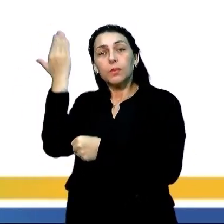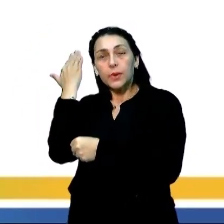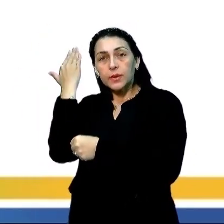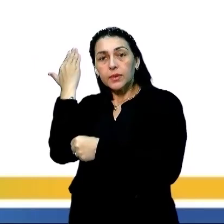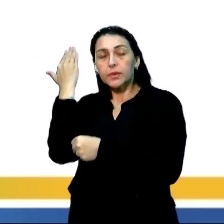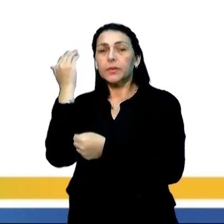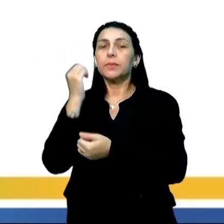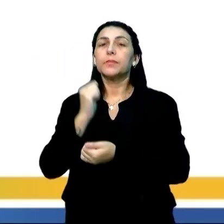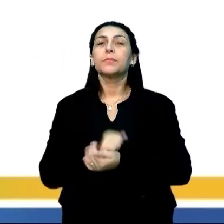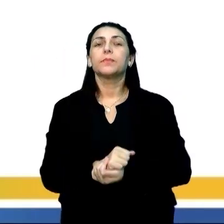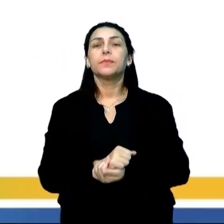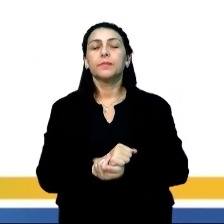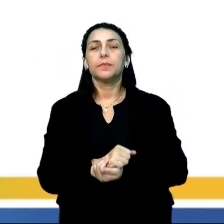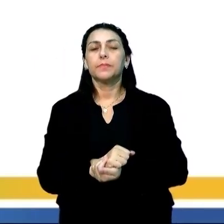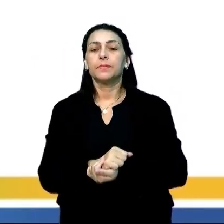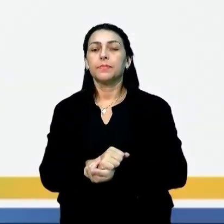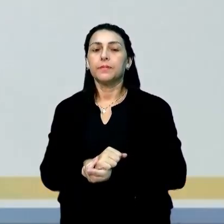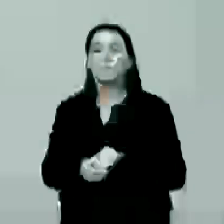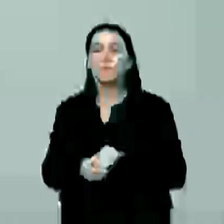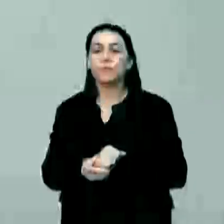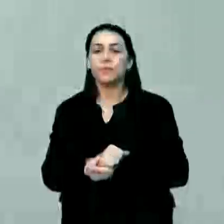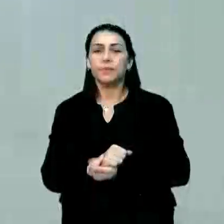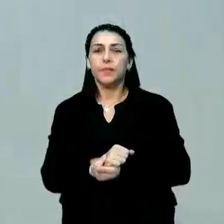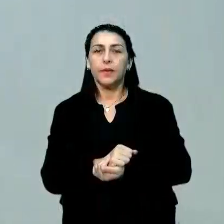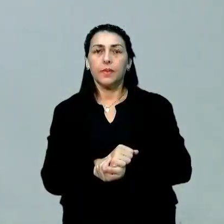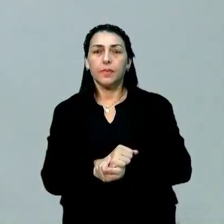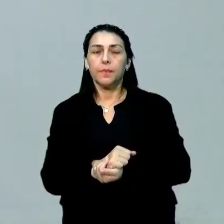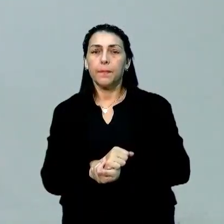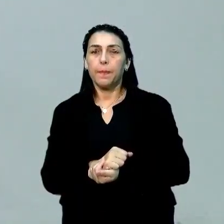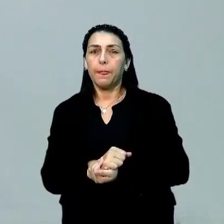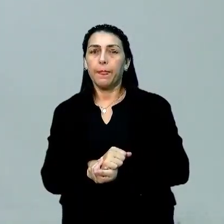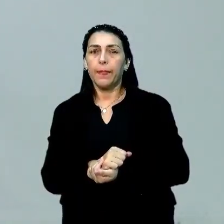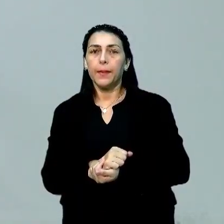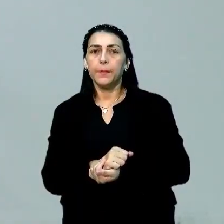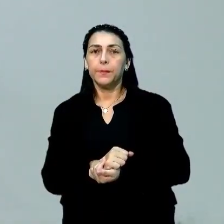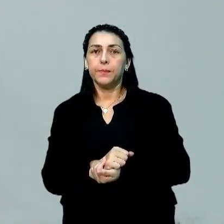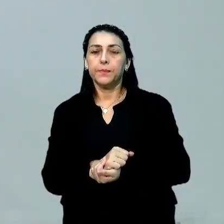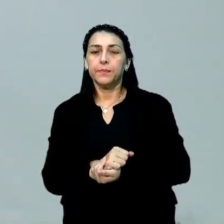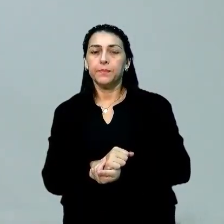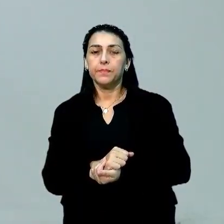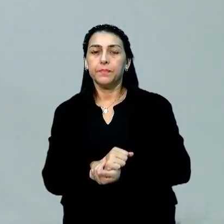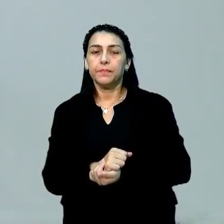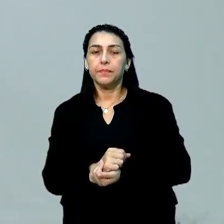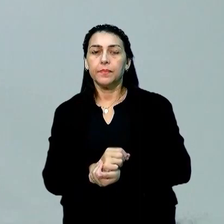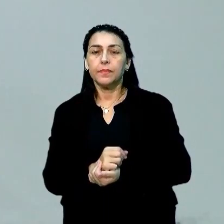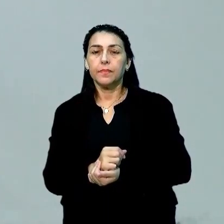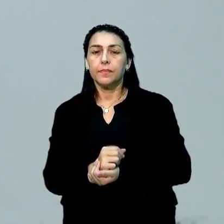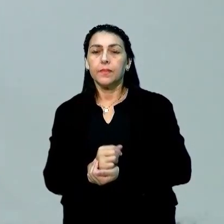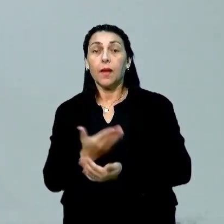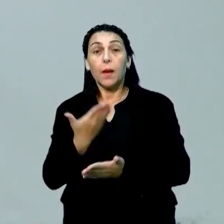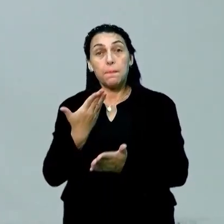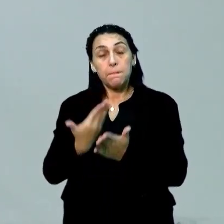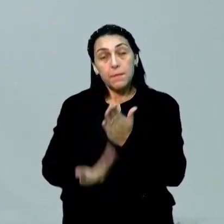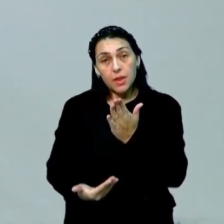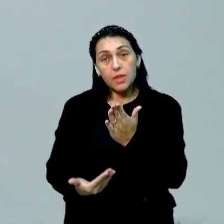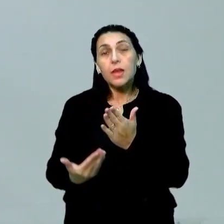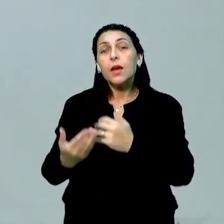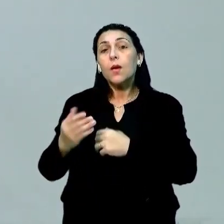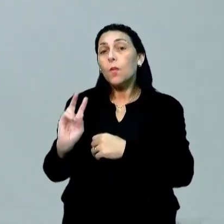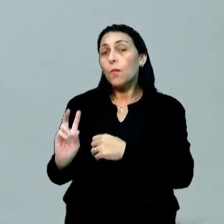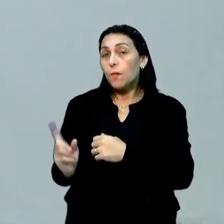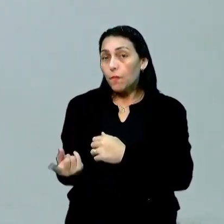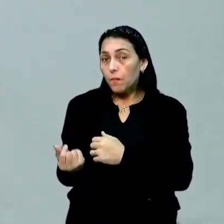relação ao ano anterior. Ou seja, depreciar, ele vai perder valor. Tudo